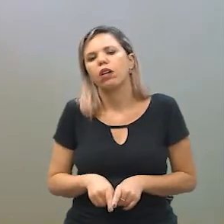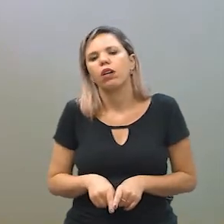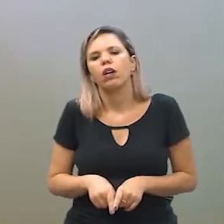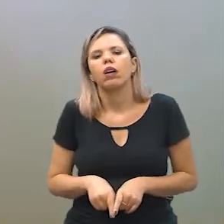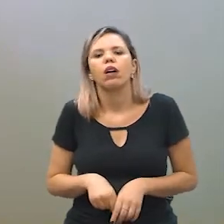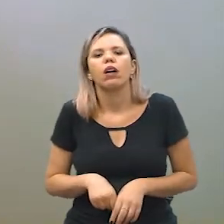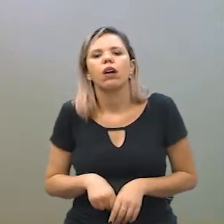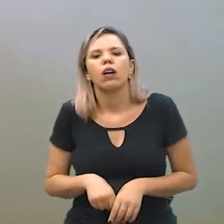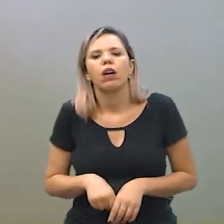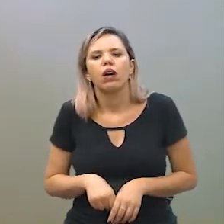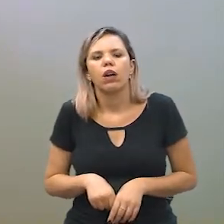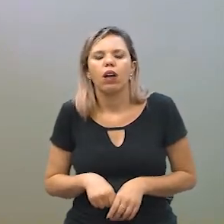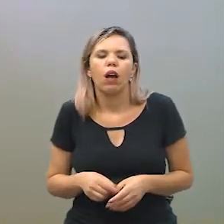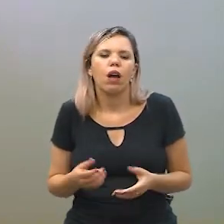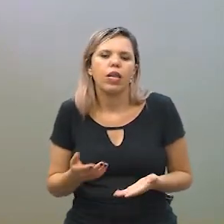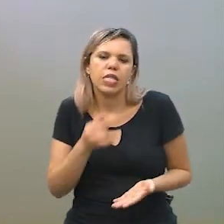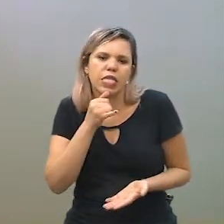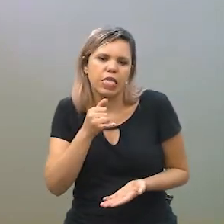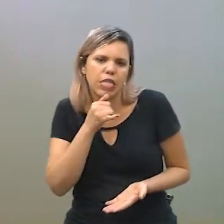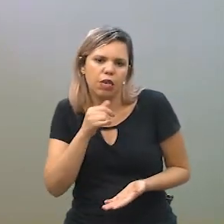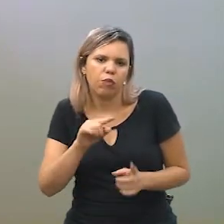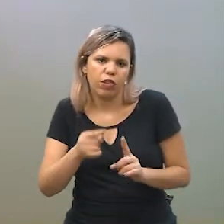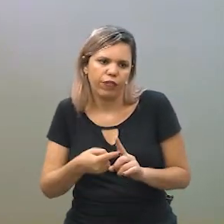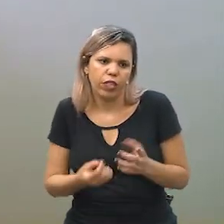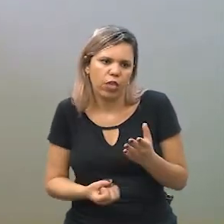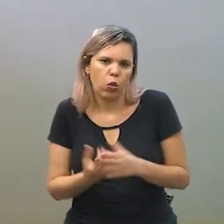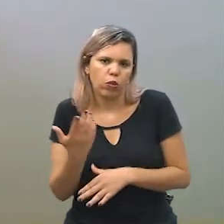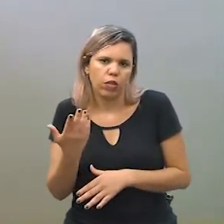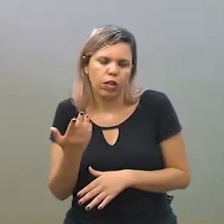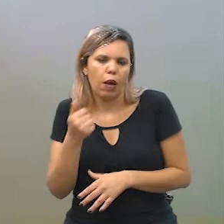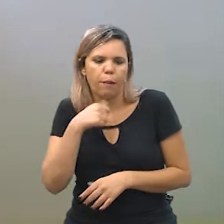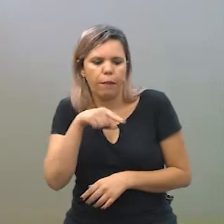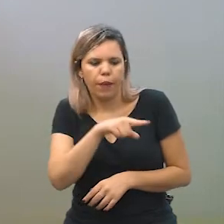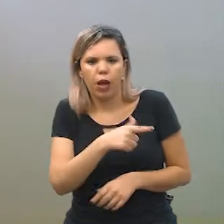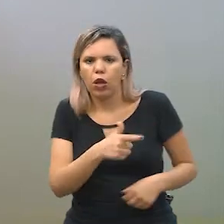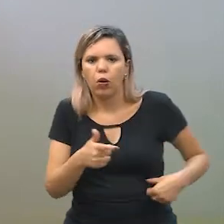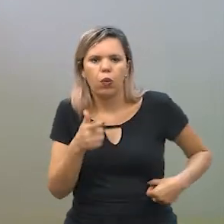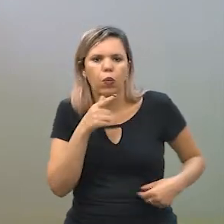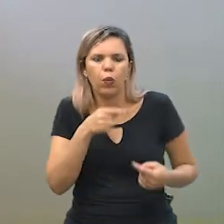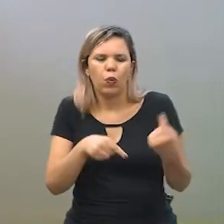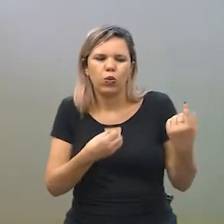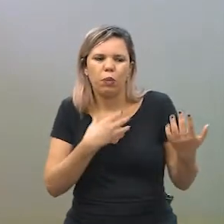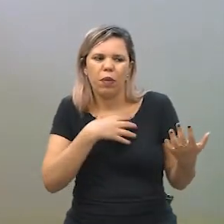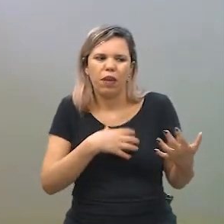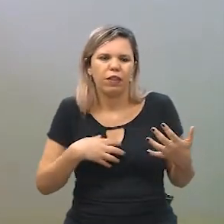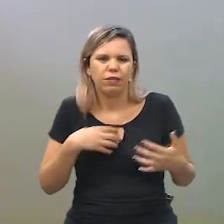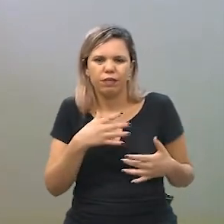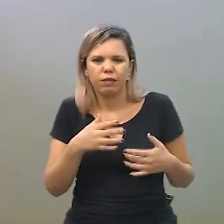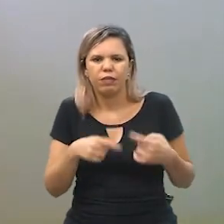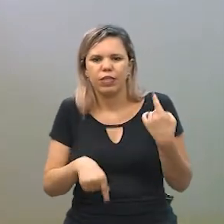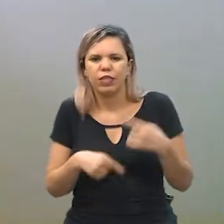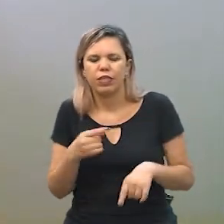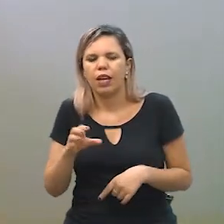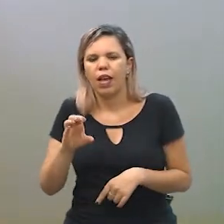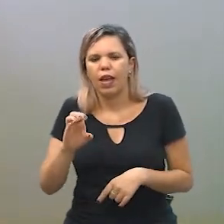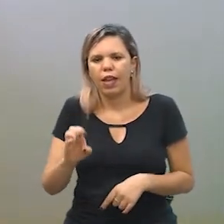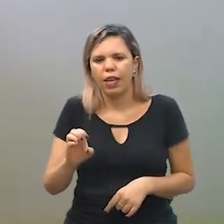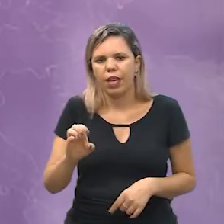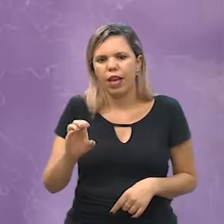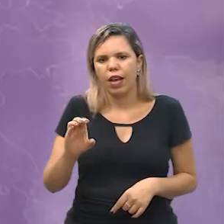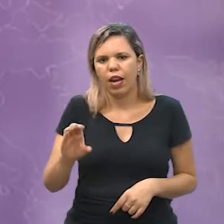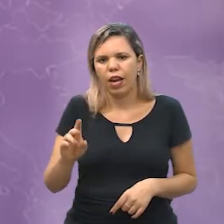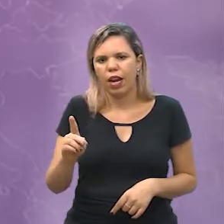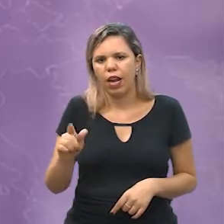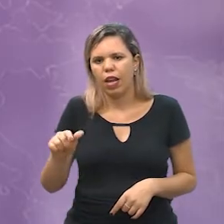prematuridade induzida, um parto que tem que acontecer porque a mãe ou o bebê não estão bem. É o caso da pré-eclâmpsia, da eclâmpsia